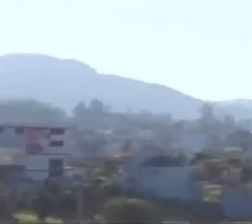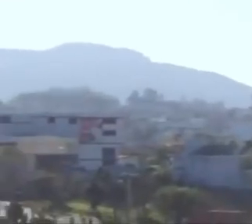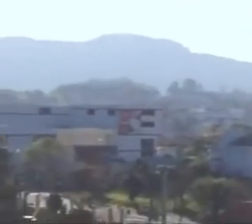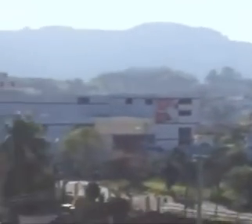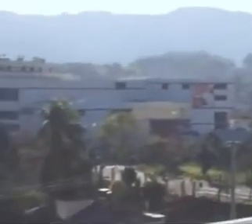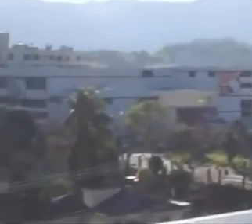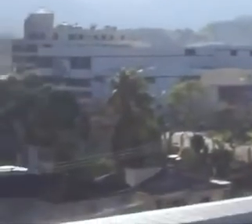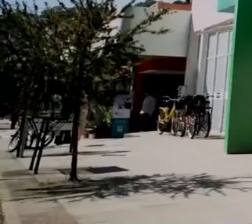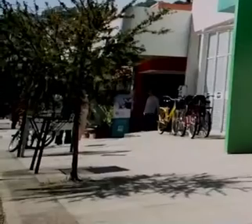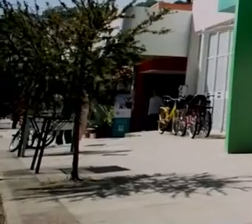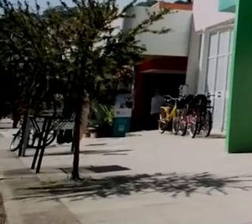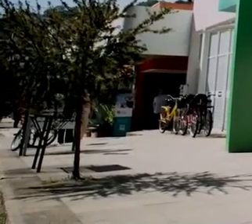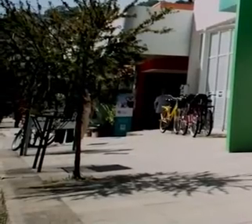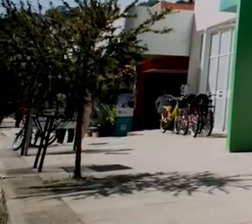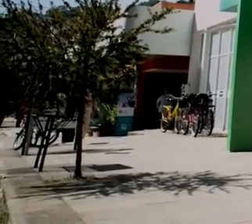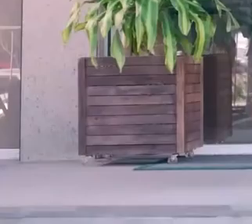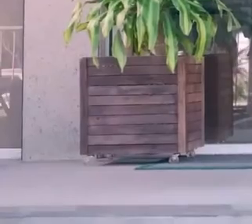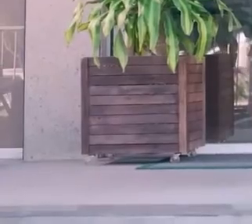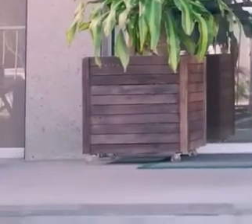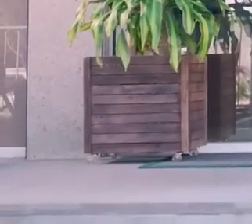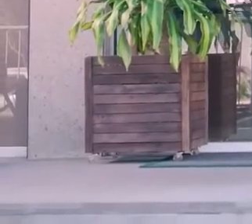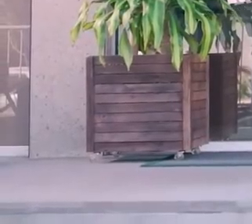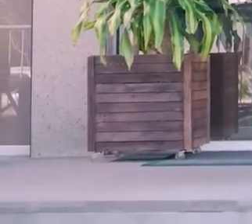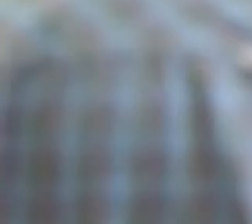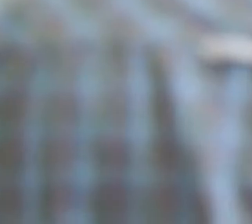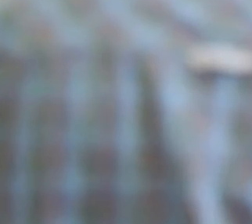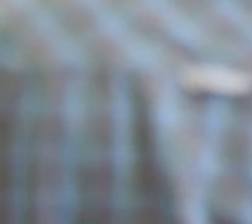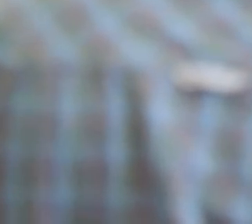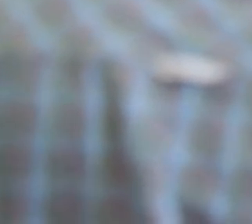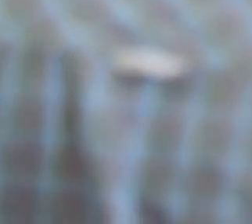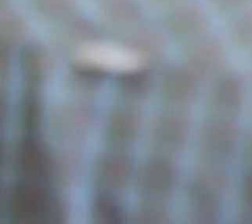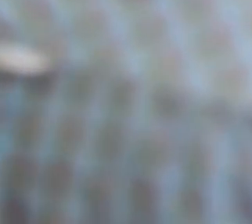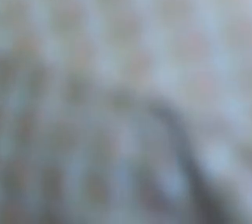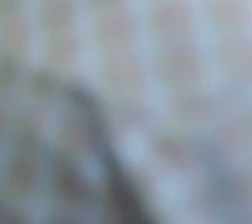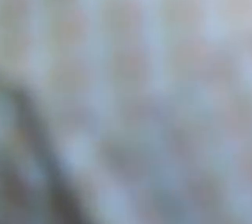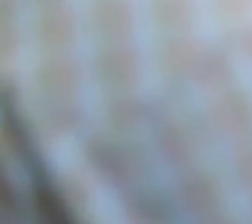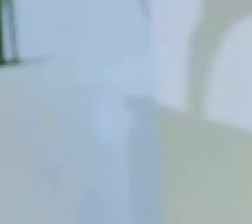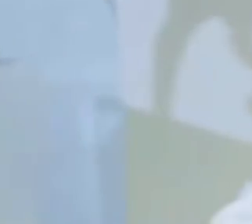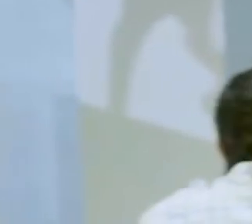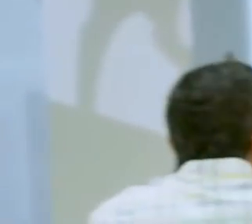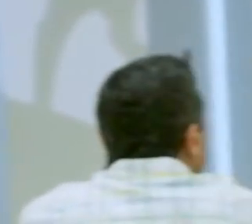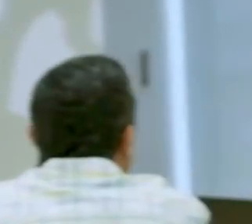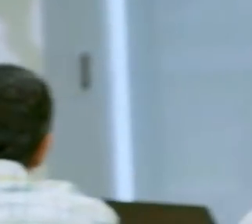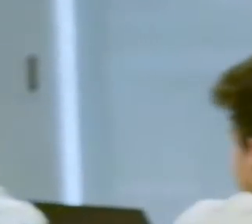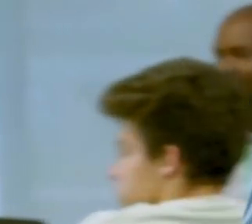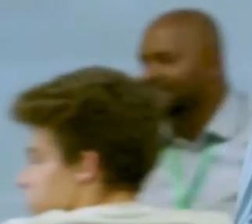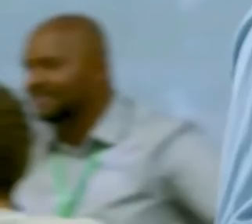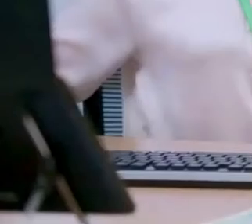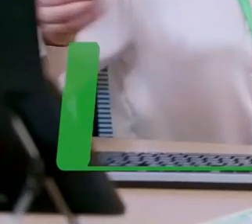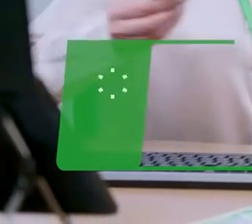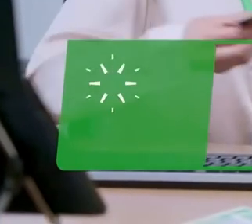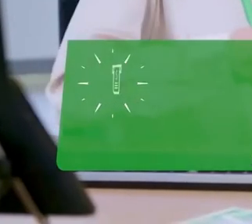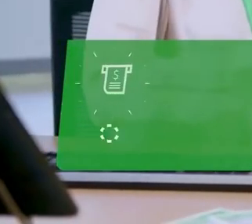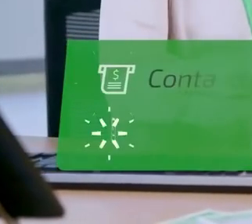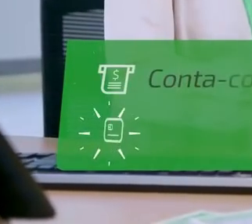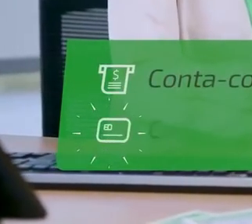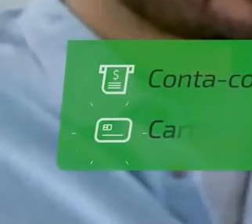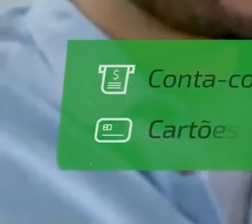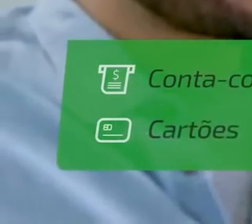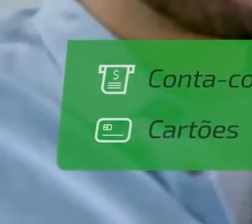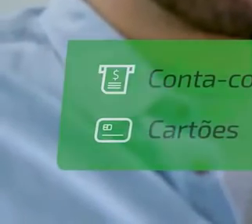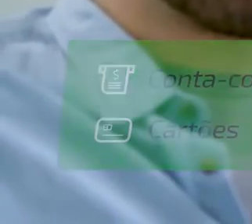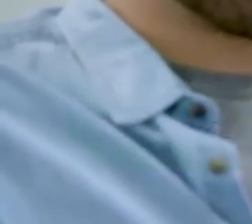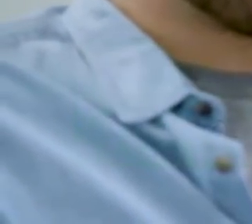Toda essa força é resultado da soma de cada um de nós. Para uns, somos uma solução mais simples, humana